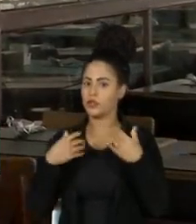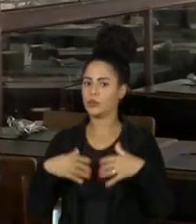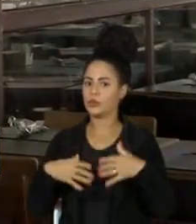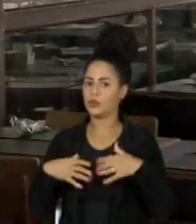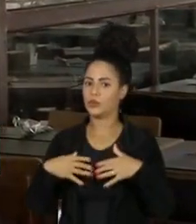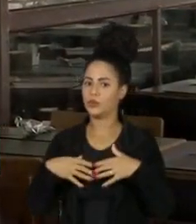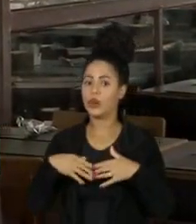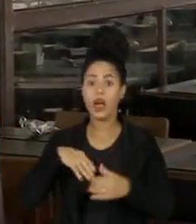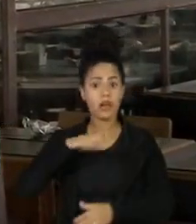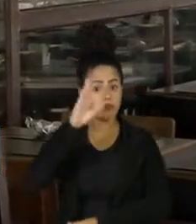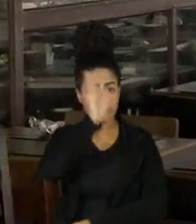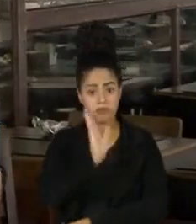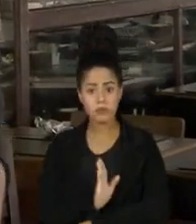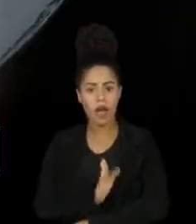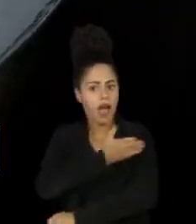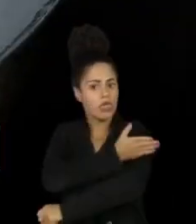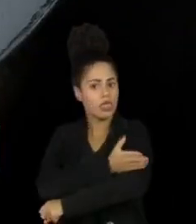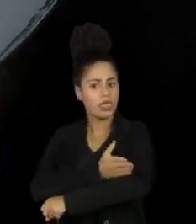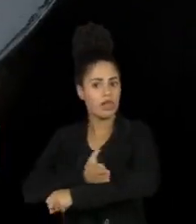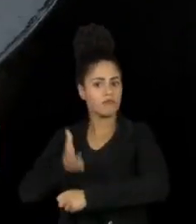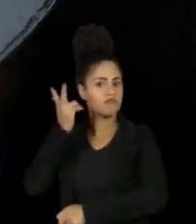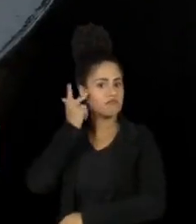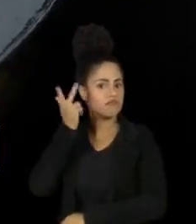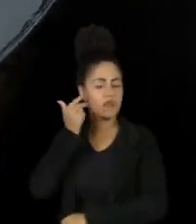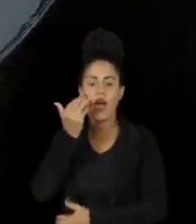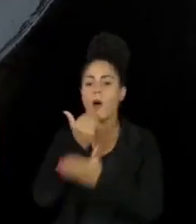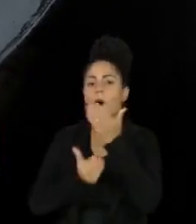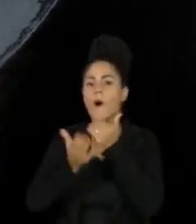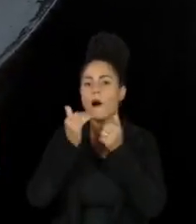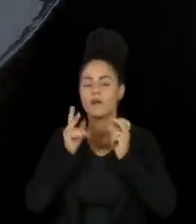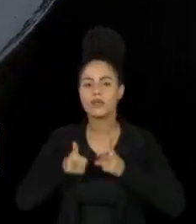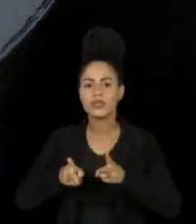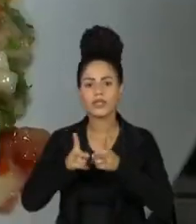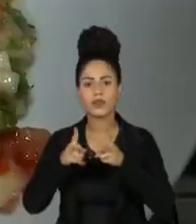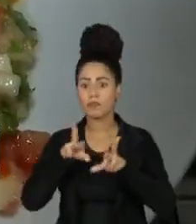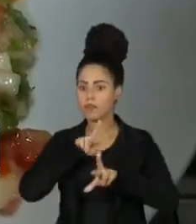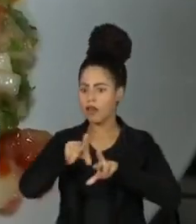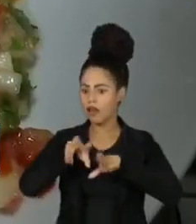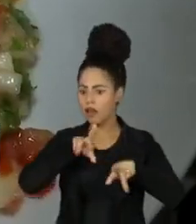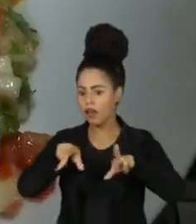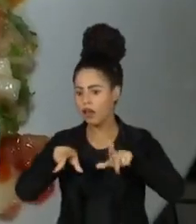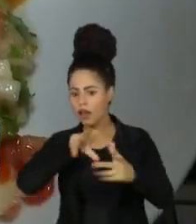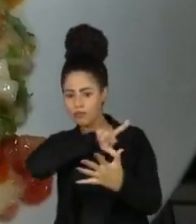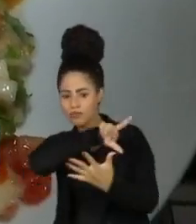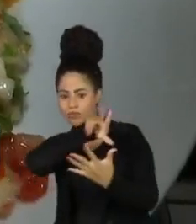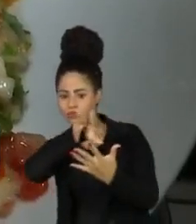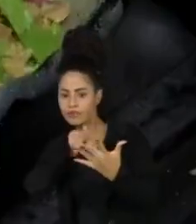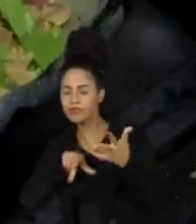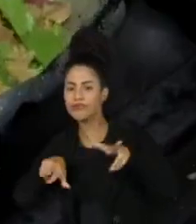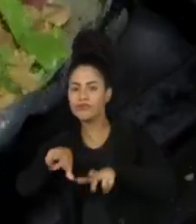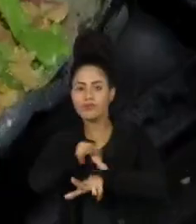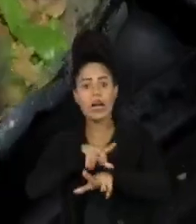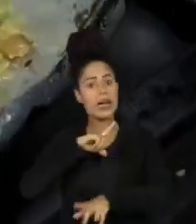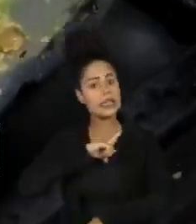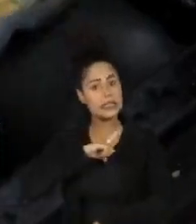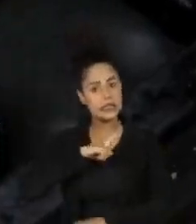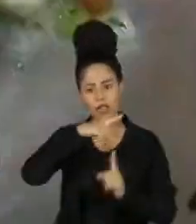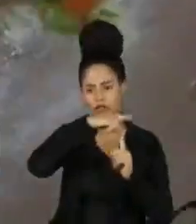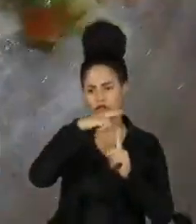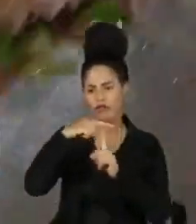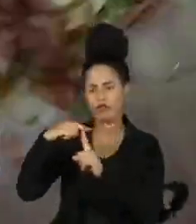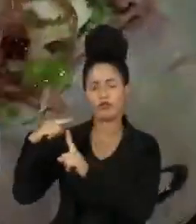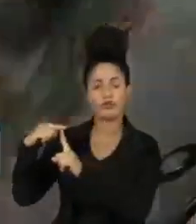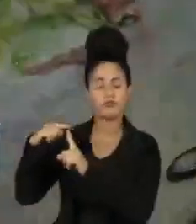dos brasileiros, né? Todo mundo gosta de um feijão. O pessoal costuma vir aqui por isso mesmo. Eles gostam, né, de ter vários tipos de feijões,